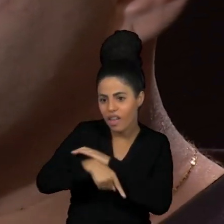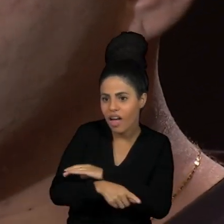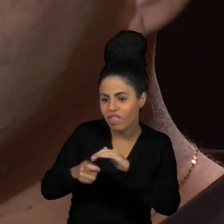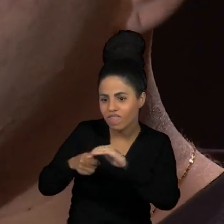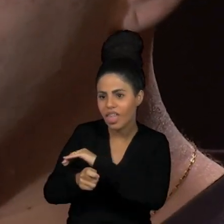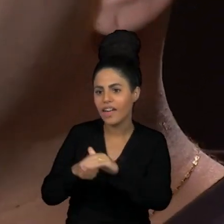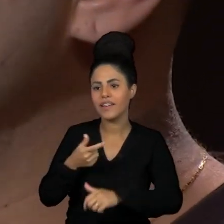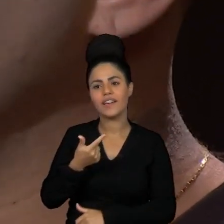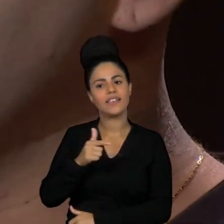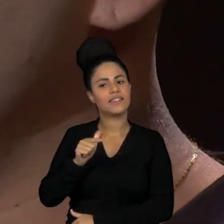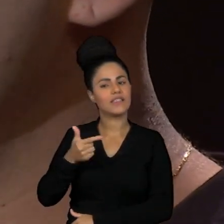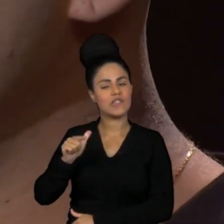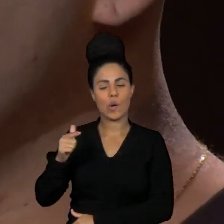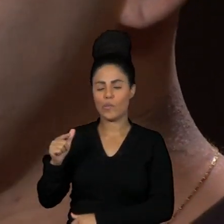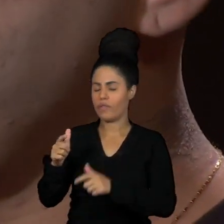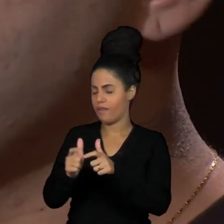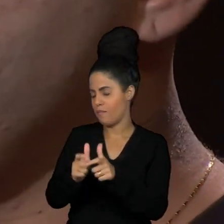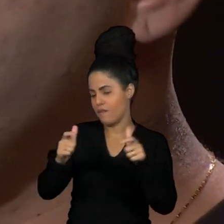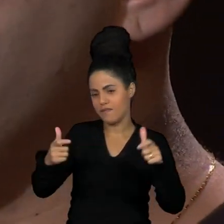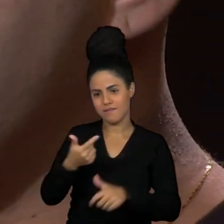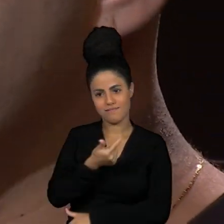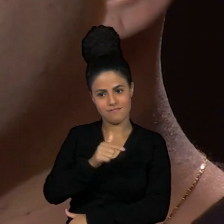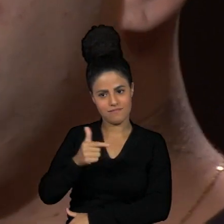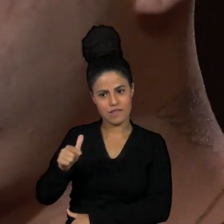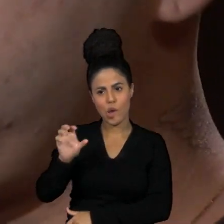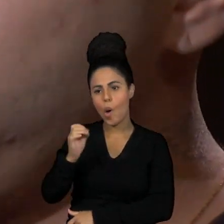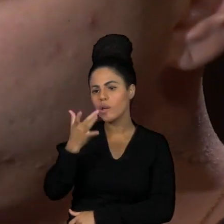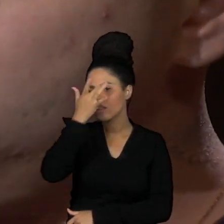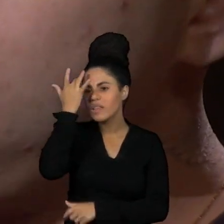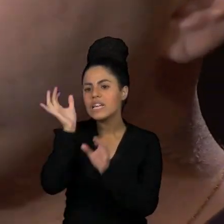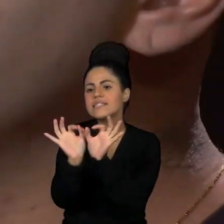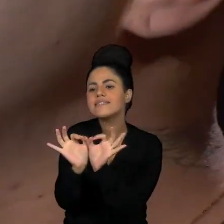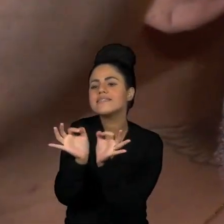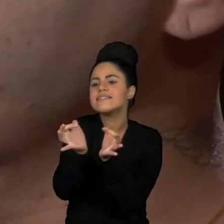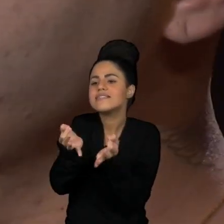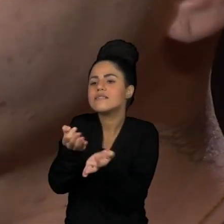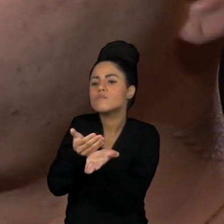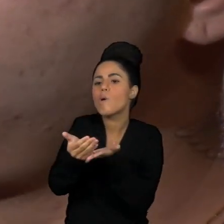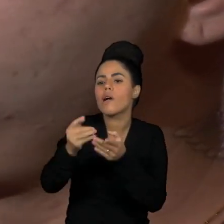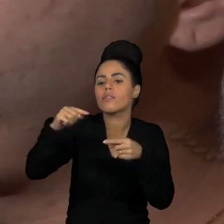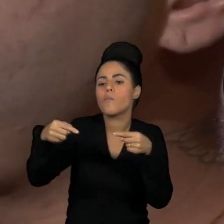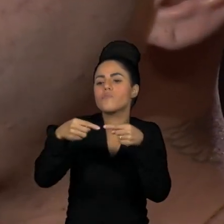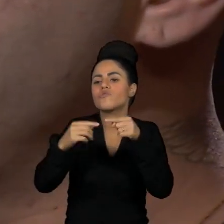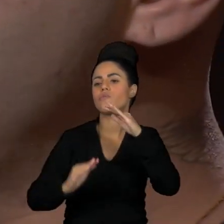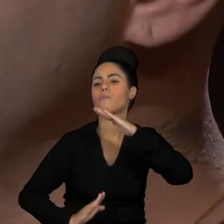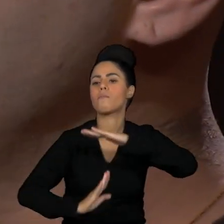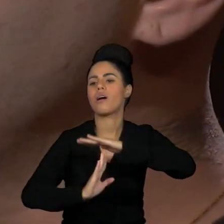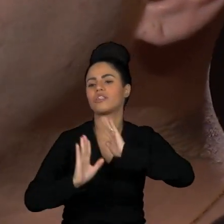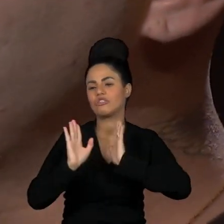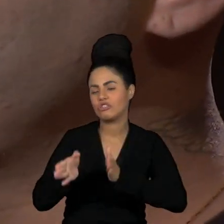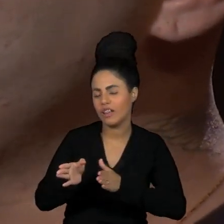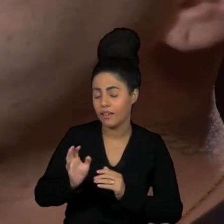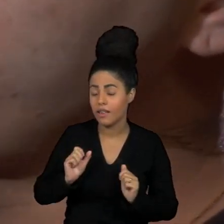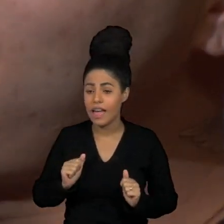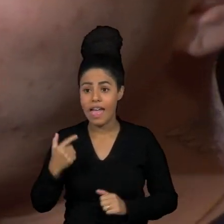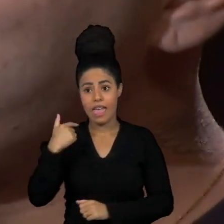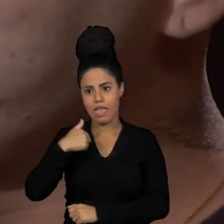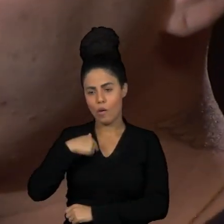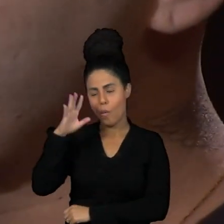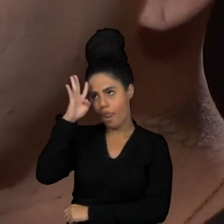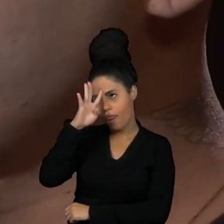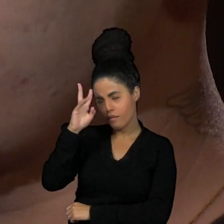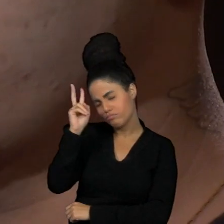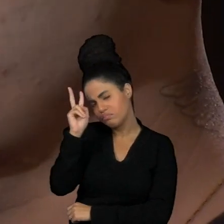investimentos. Não a maioria. Ou só tem assim um viés propriamente de bater uma meta, porque eu lembro muito quando eu fui num